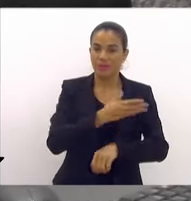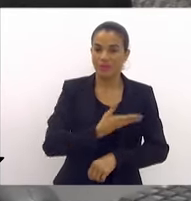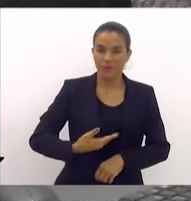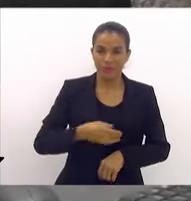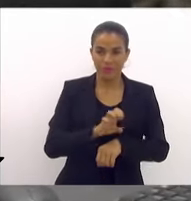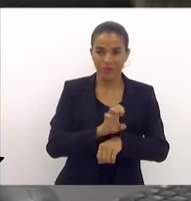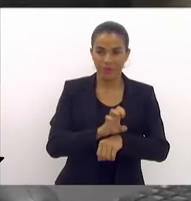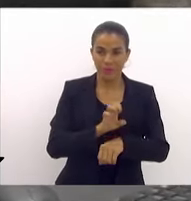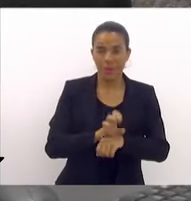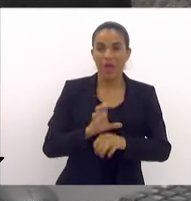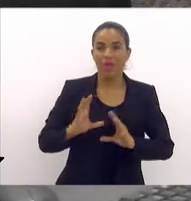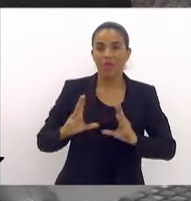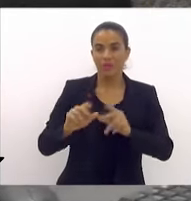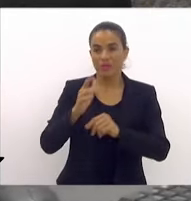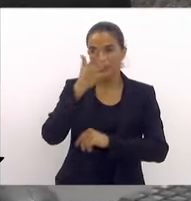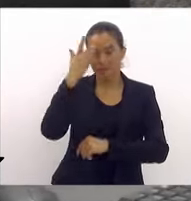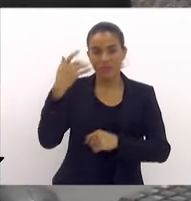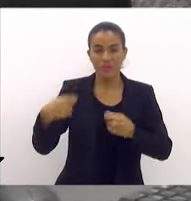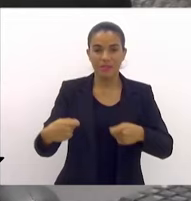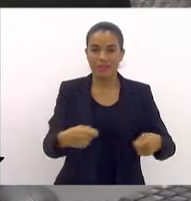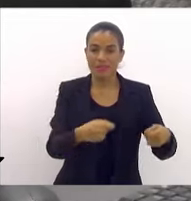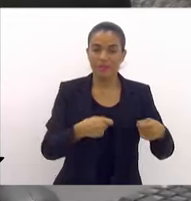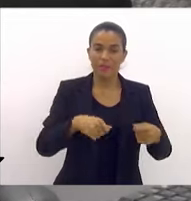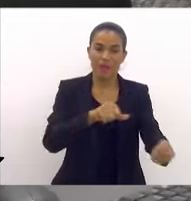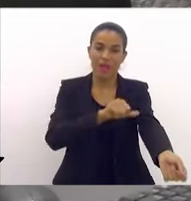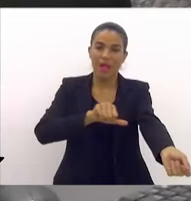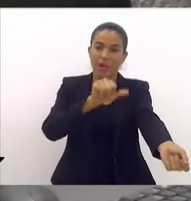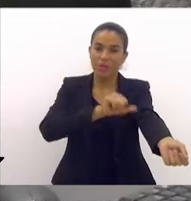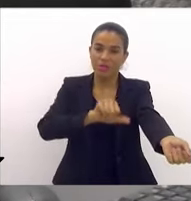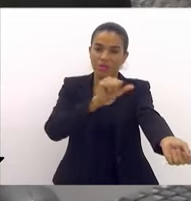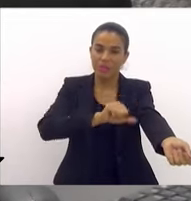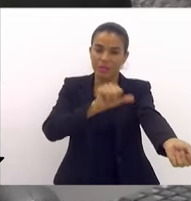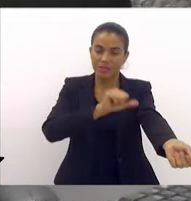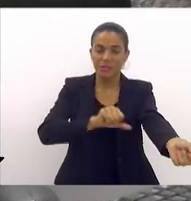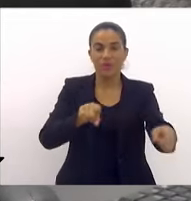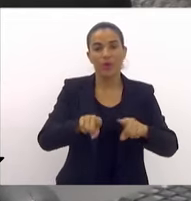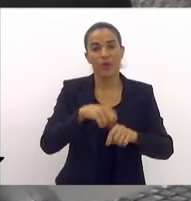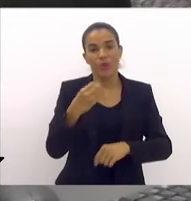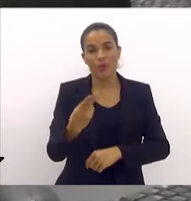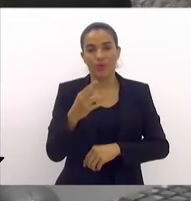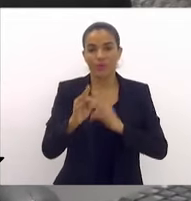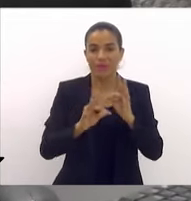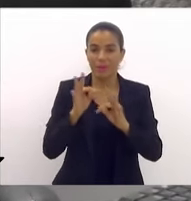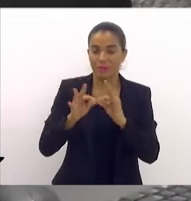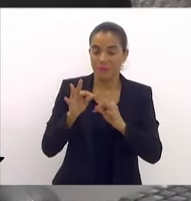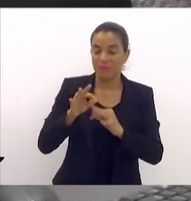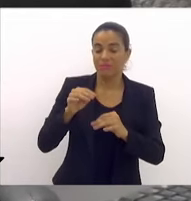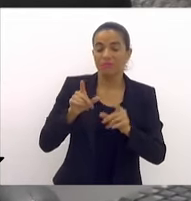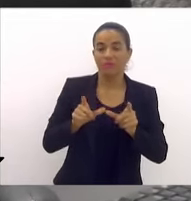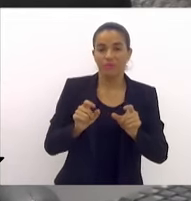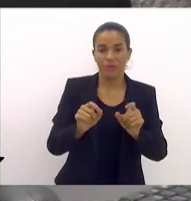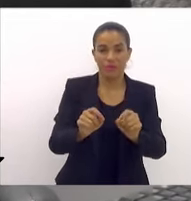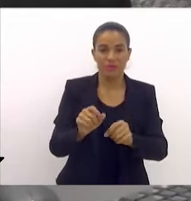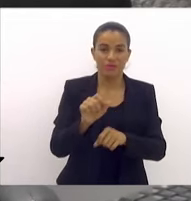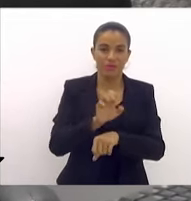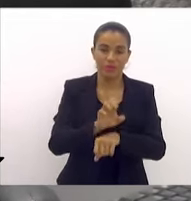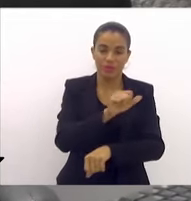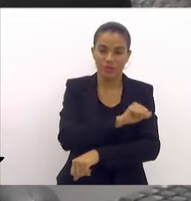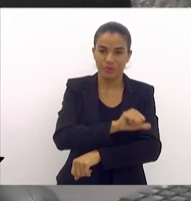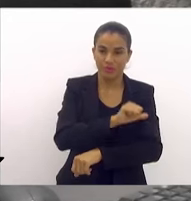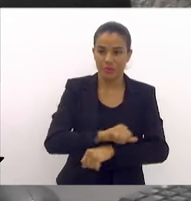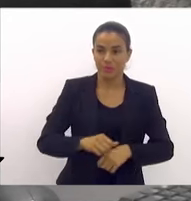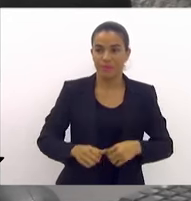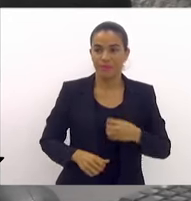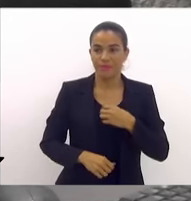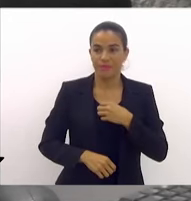estadual aos pacientes que realizam hemodiálise ou tratamento de câncer no âmbito do Estado do Rio de Janeiro. Para aparecer, deputado Vinícius